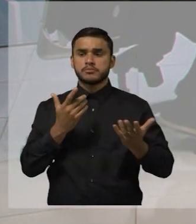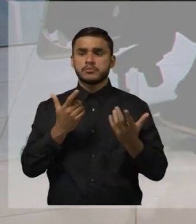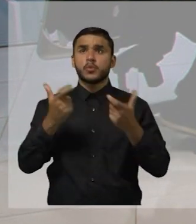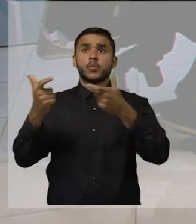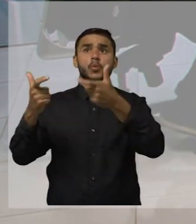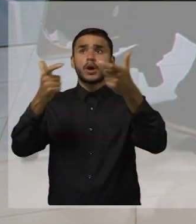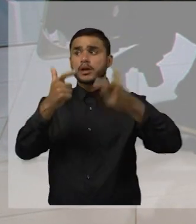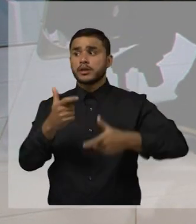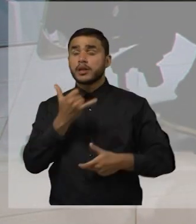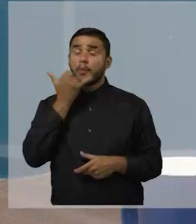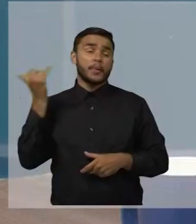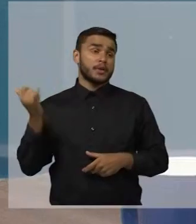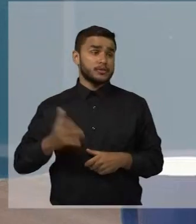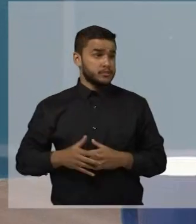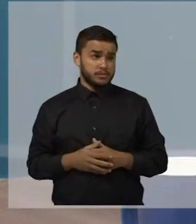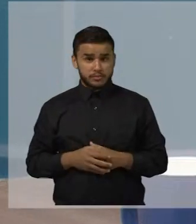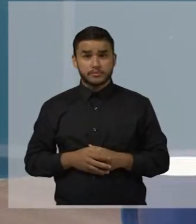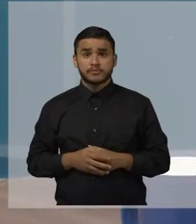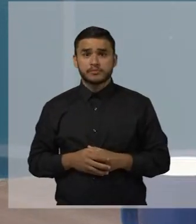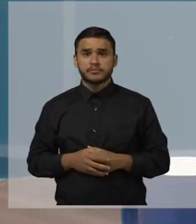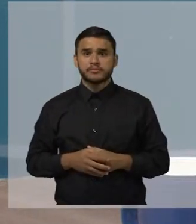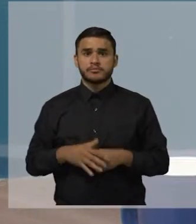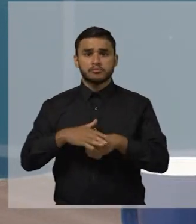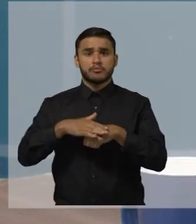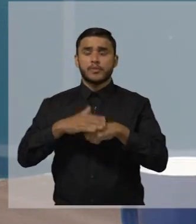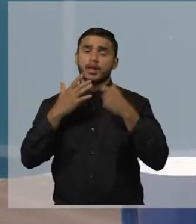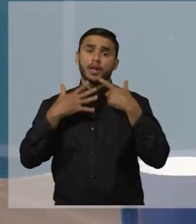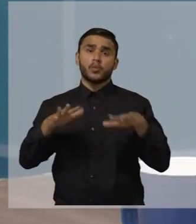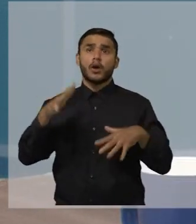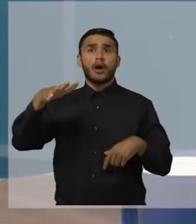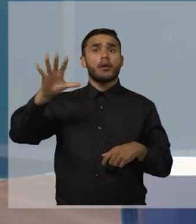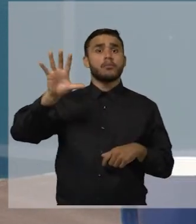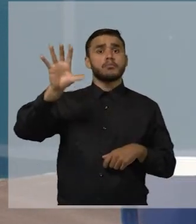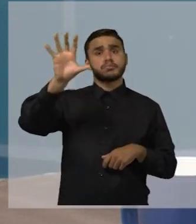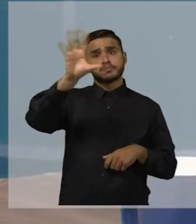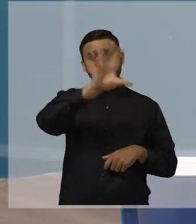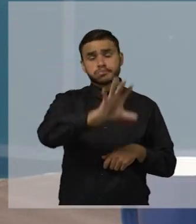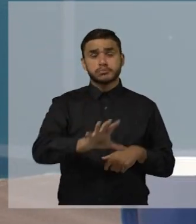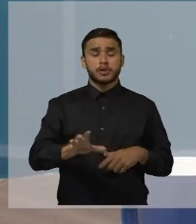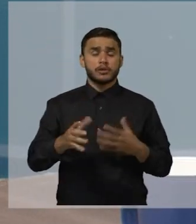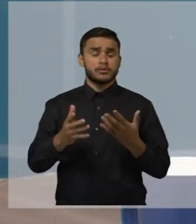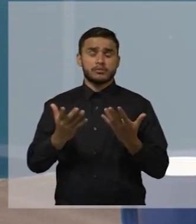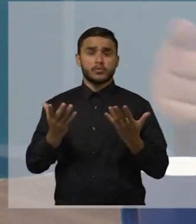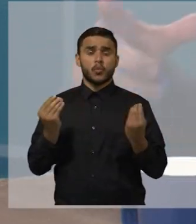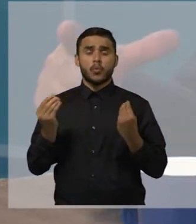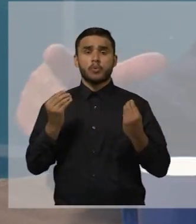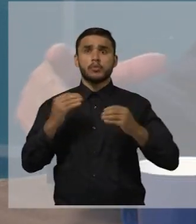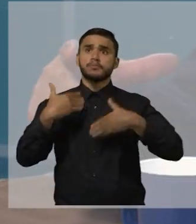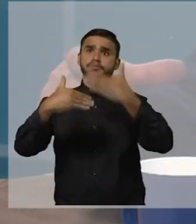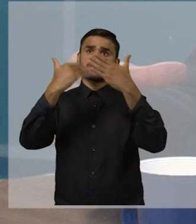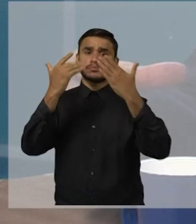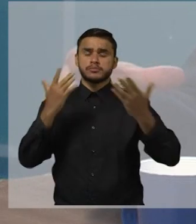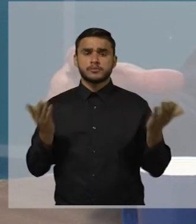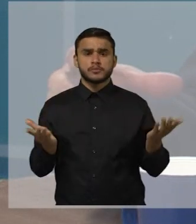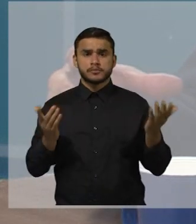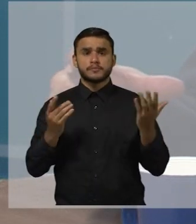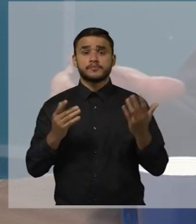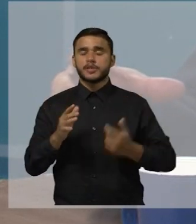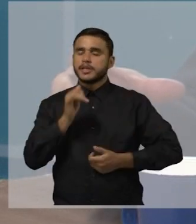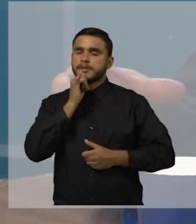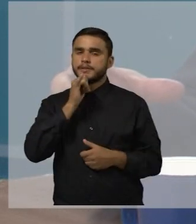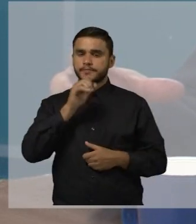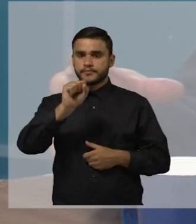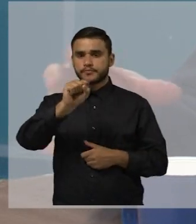local, que a natureza é quem comanda. E, por outro lado, a experiência prática desenvolvida no